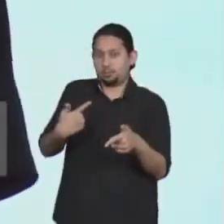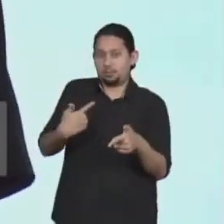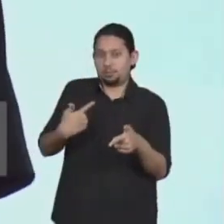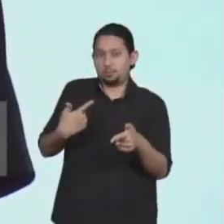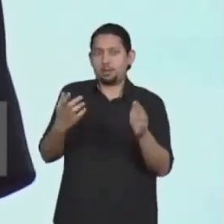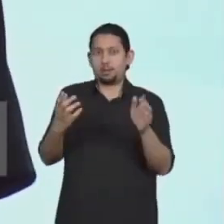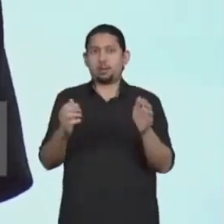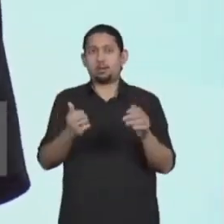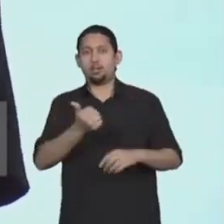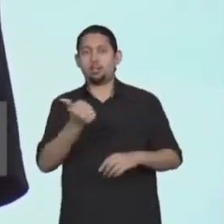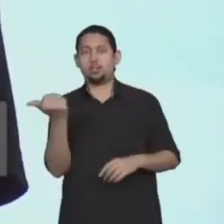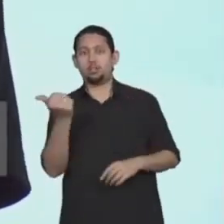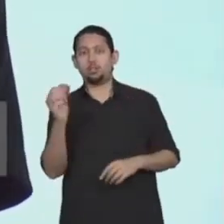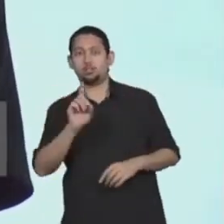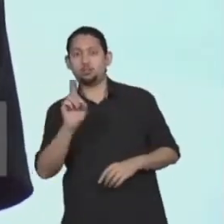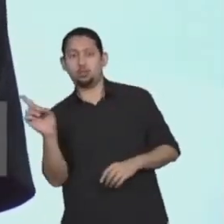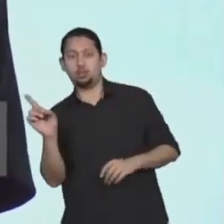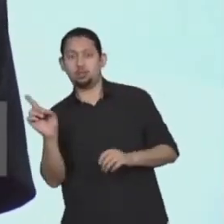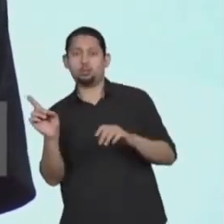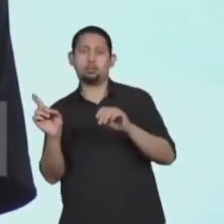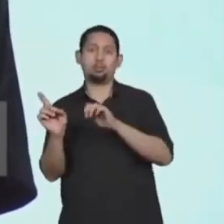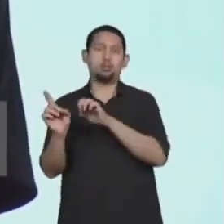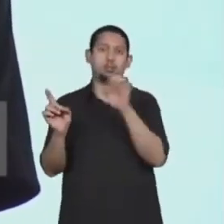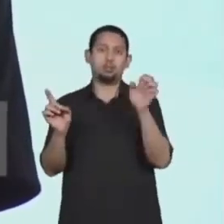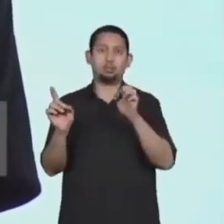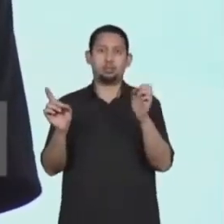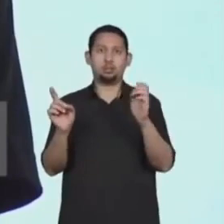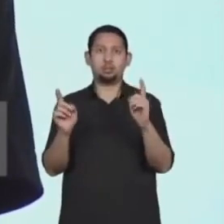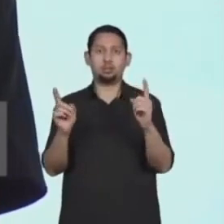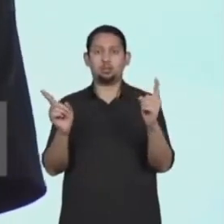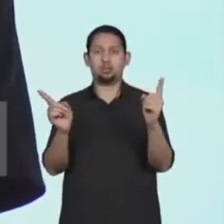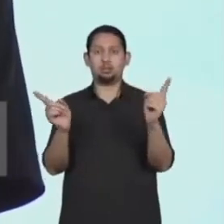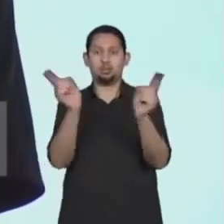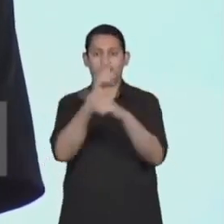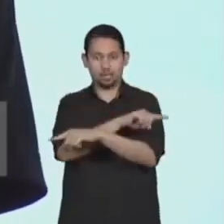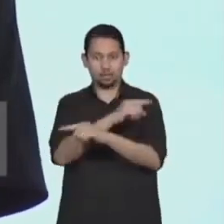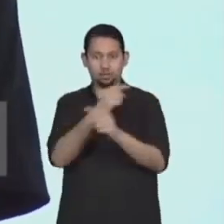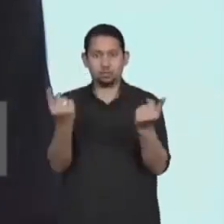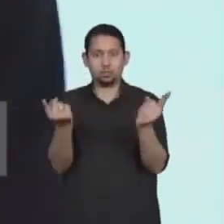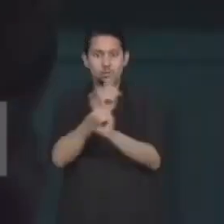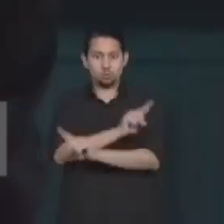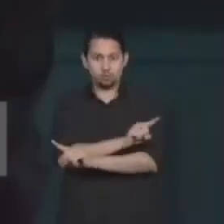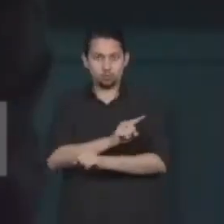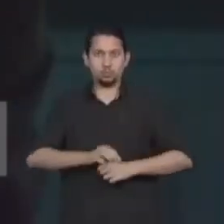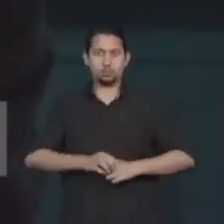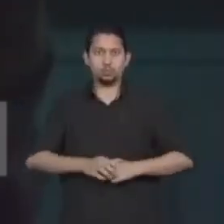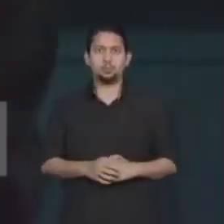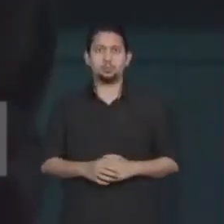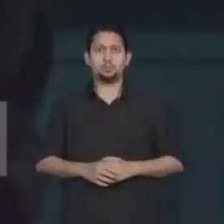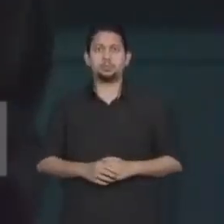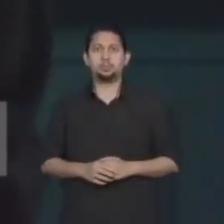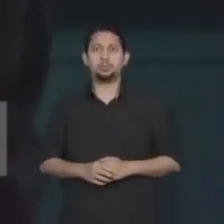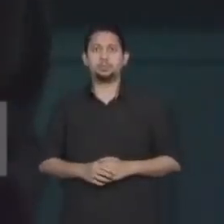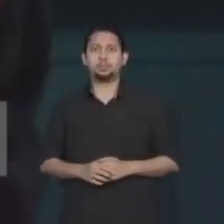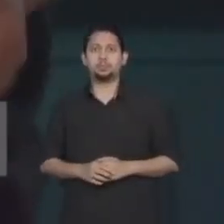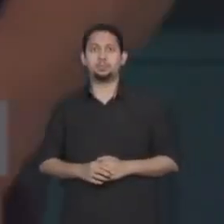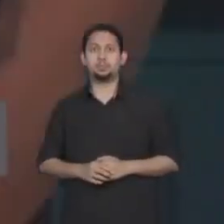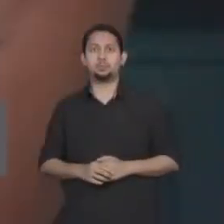direito. Desse lado você vai colocar ela encaixada para o seu lado esquerdo.